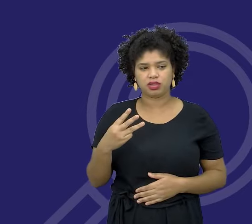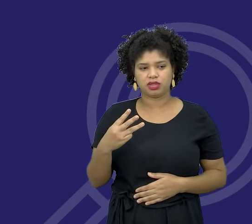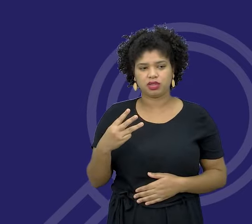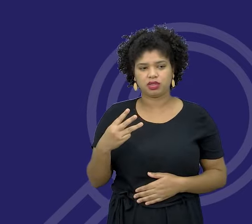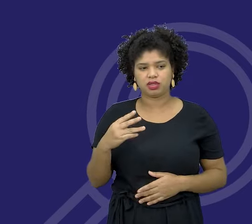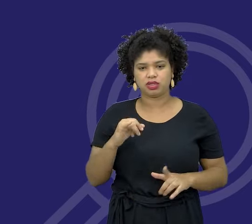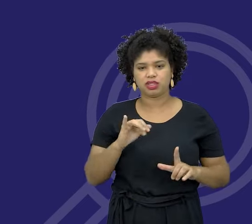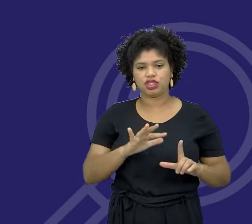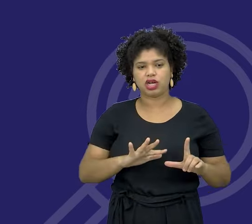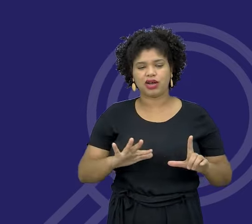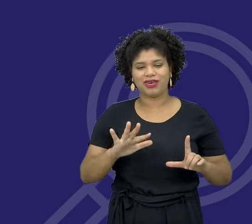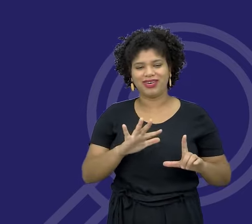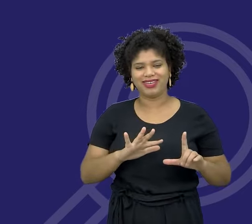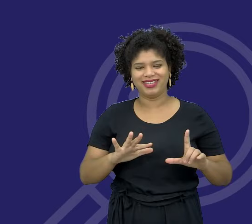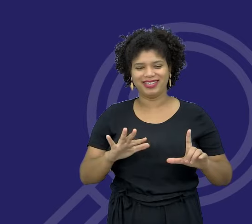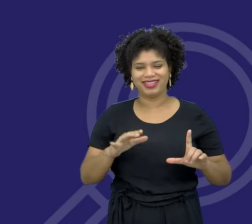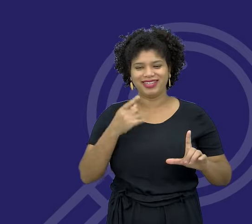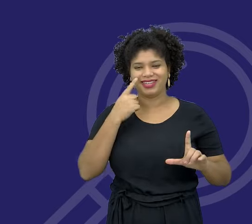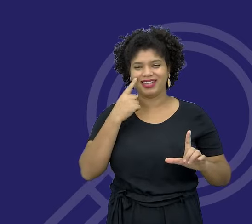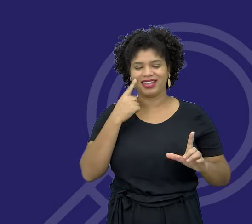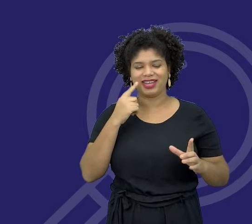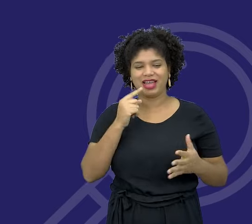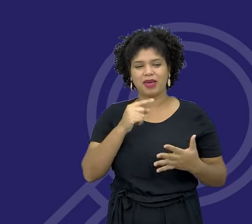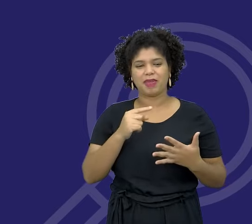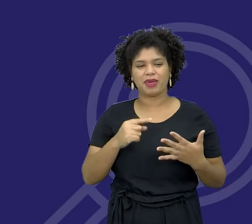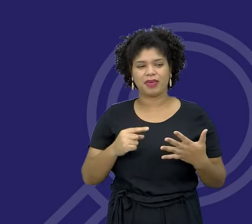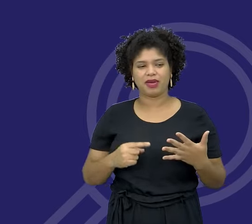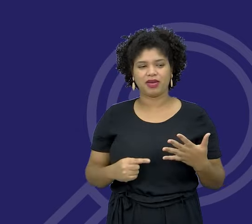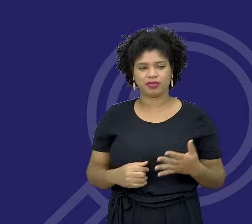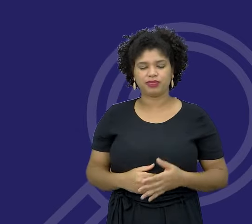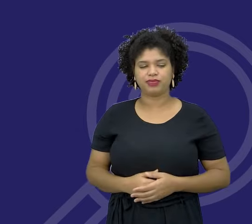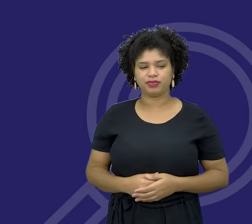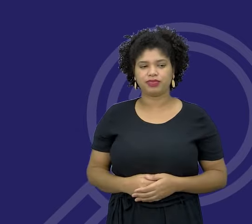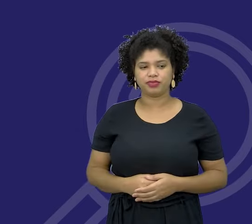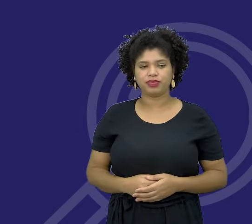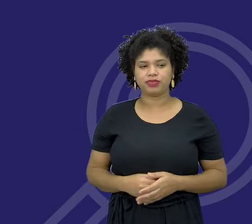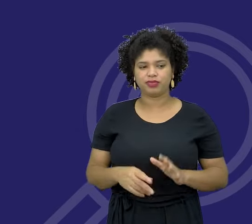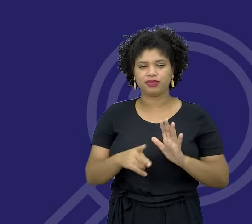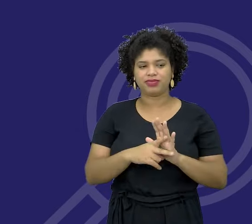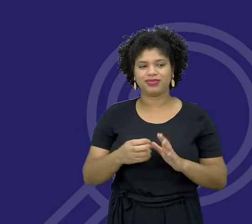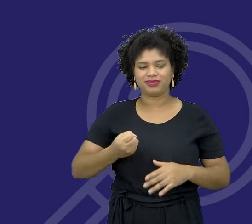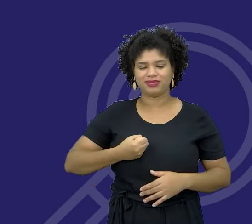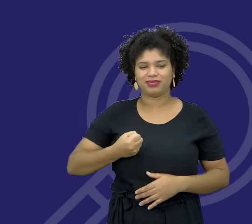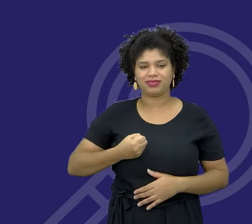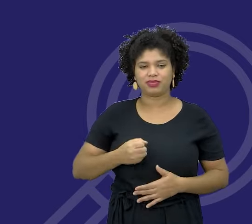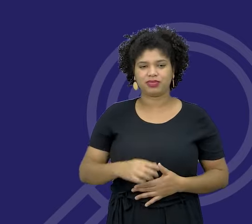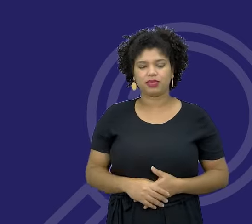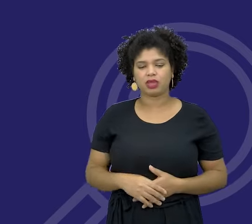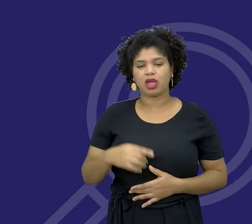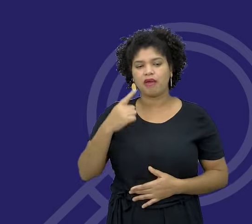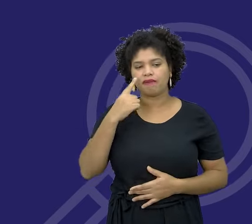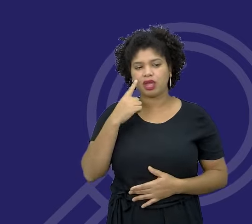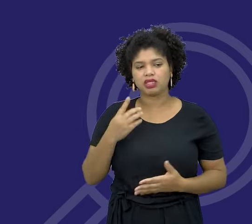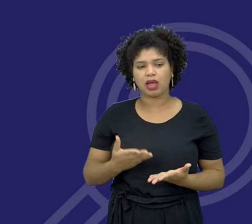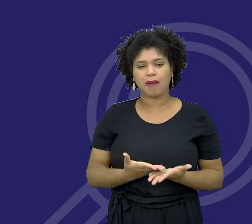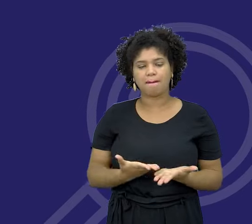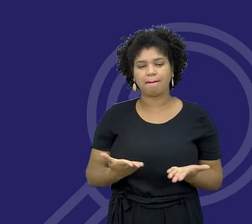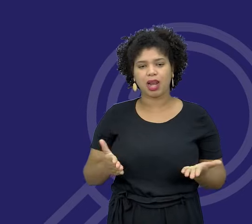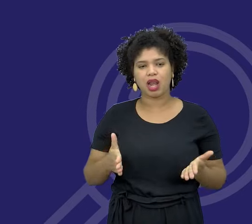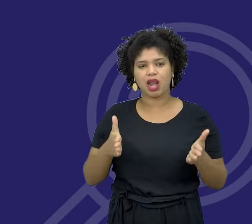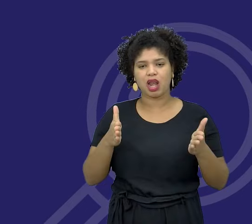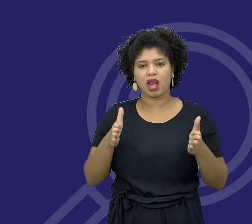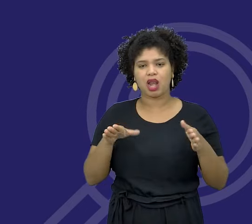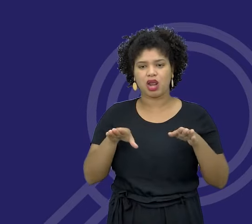né? E tem que observar quais são as opostas desses números, né? Quando planifica, né? Ele faz